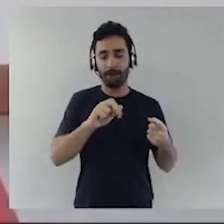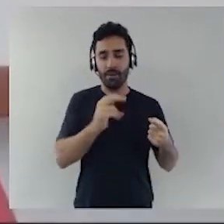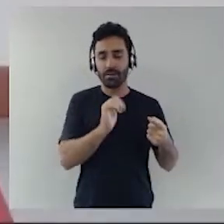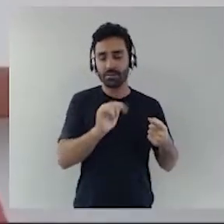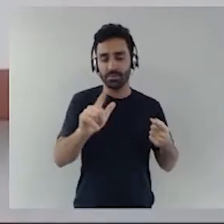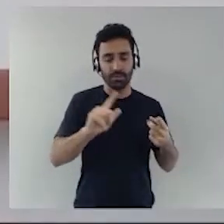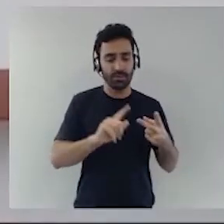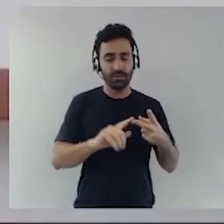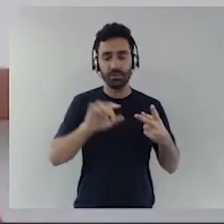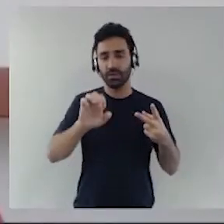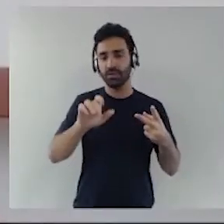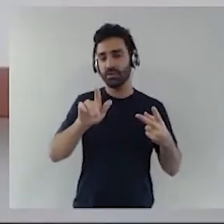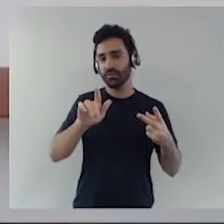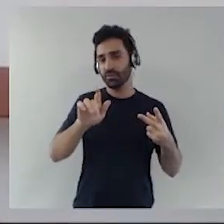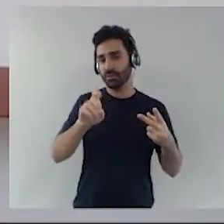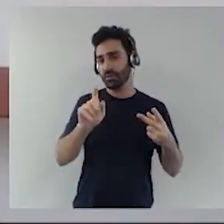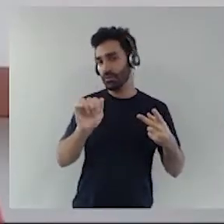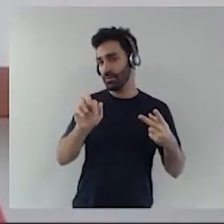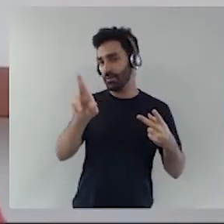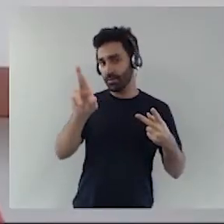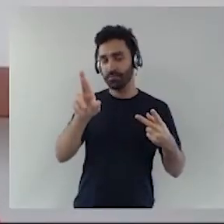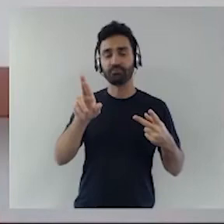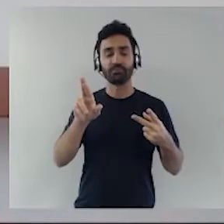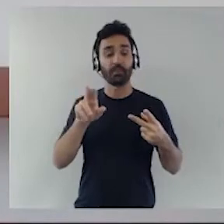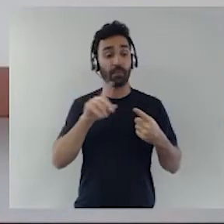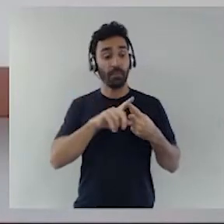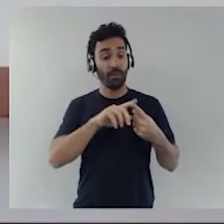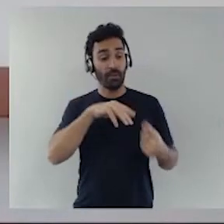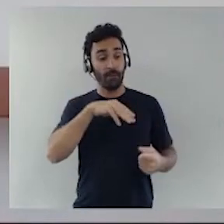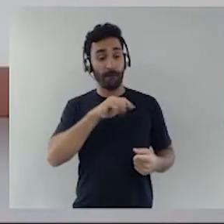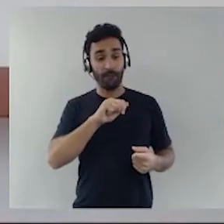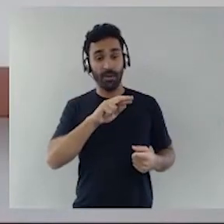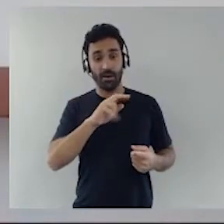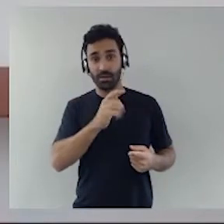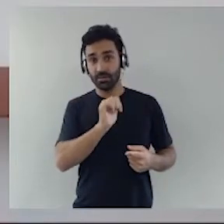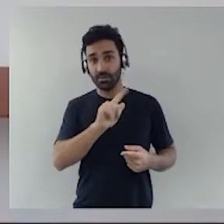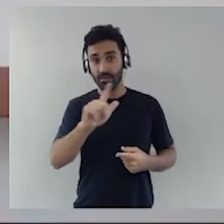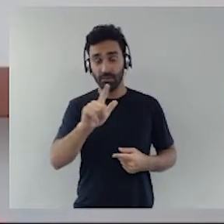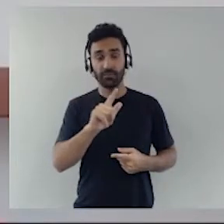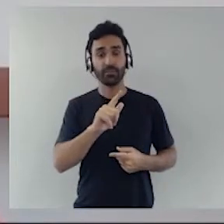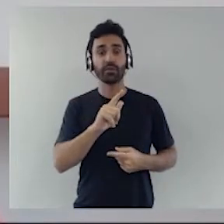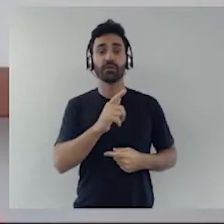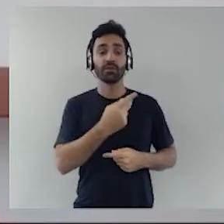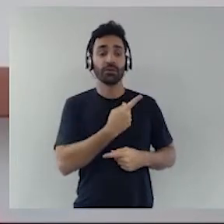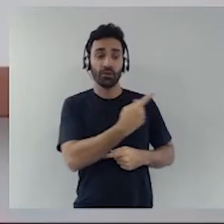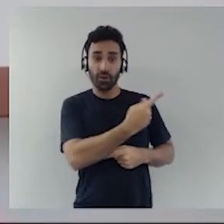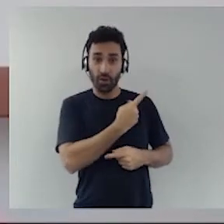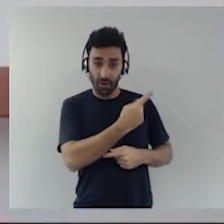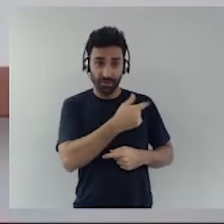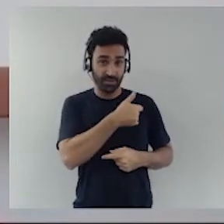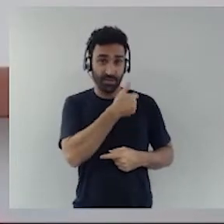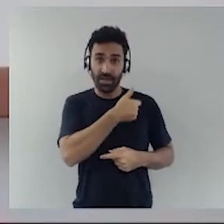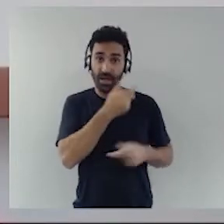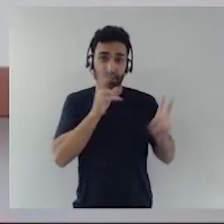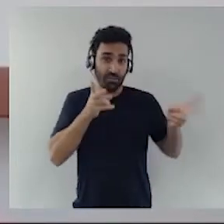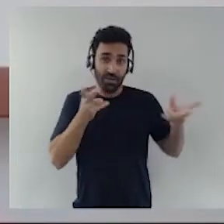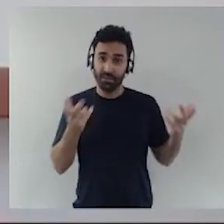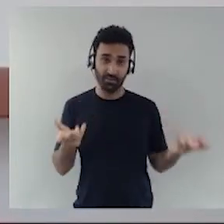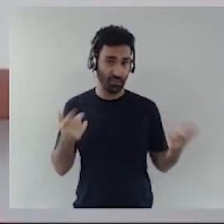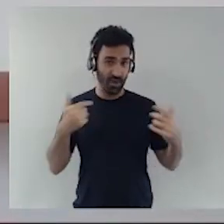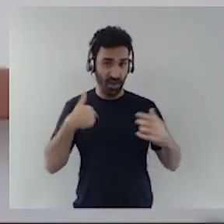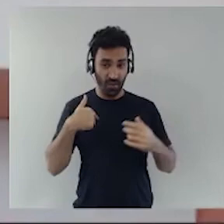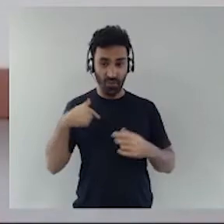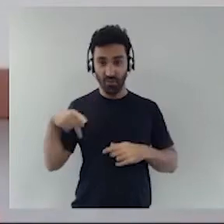professora de garg marães marçal definitivamente nós temos idade aqui para ser amigos não para que eu seja sua